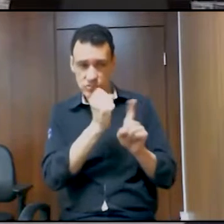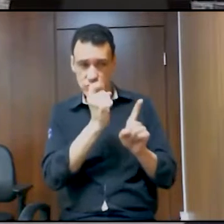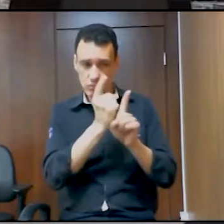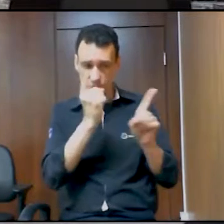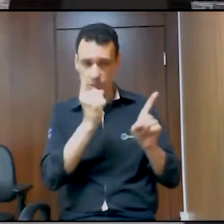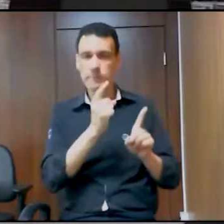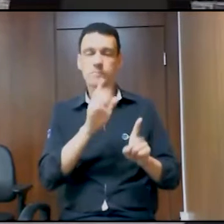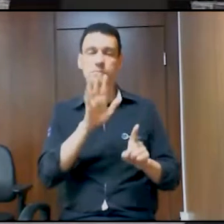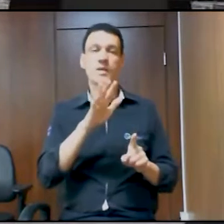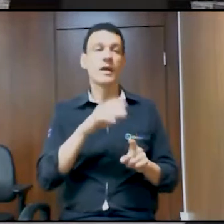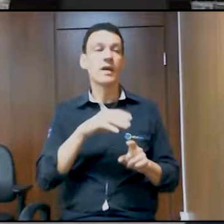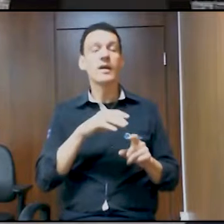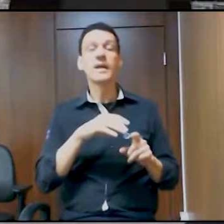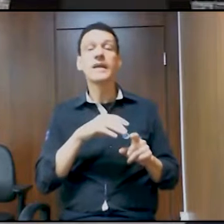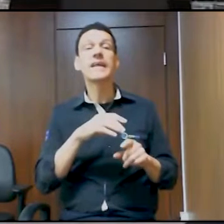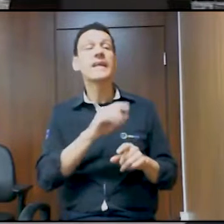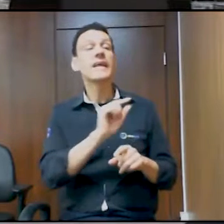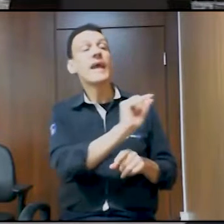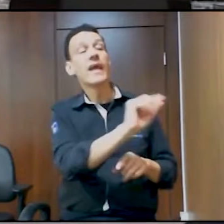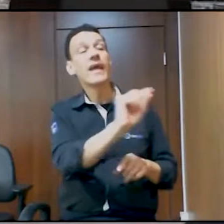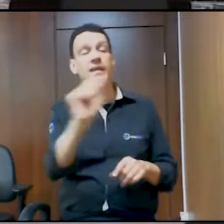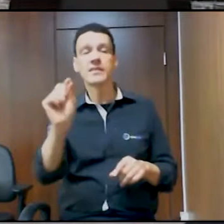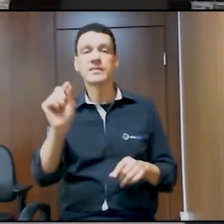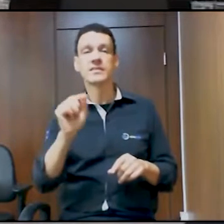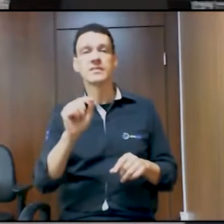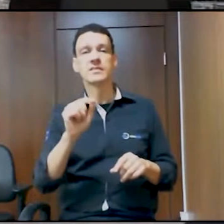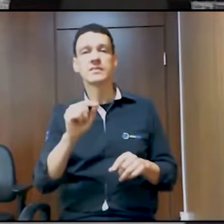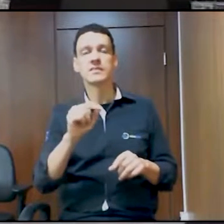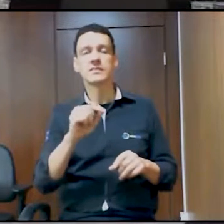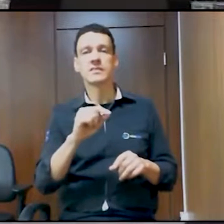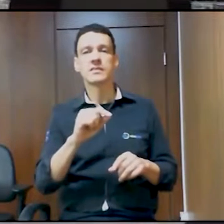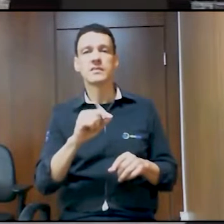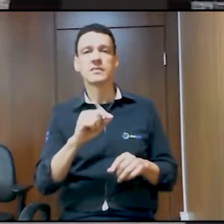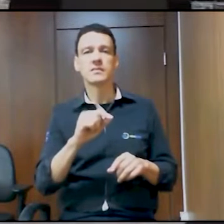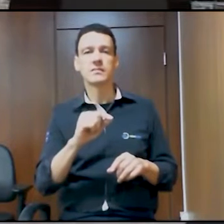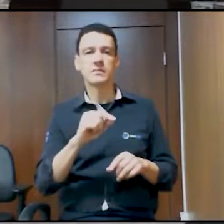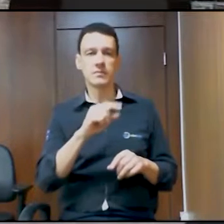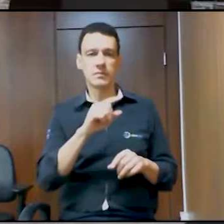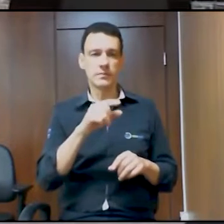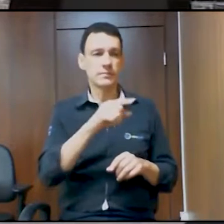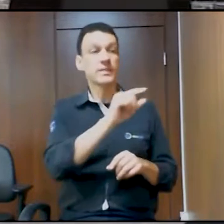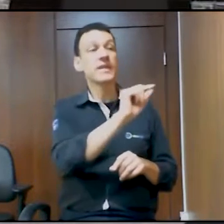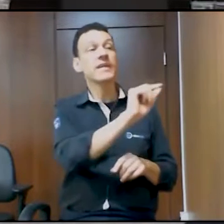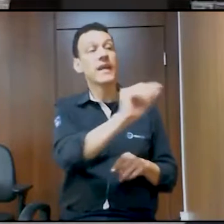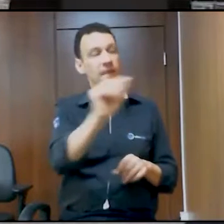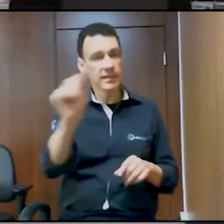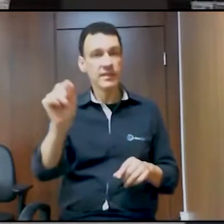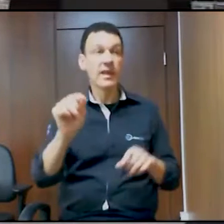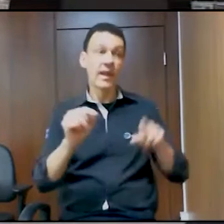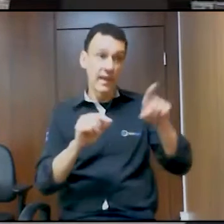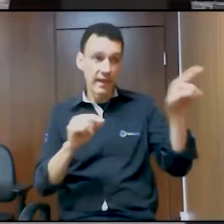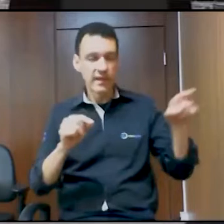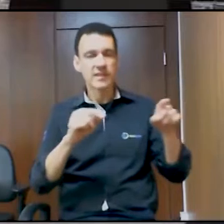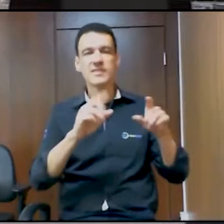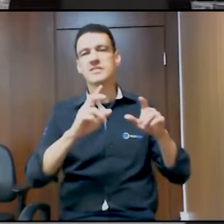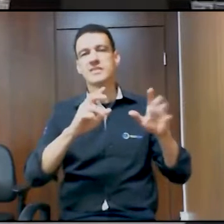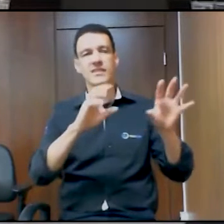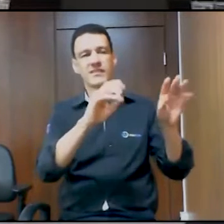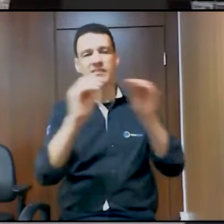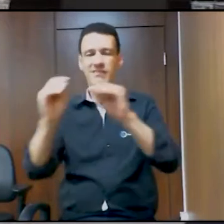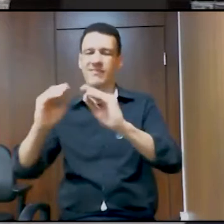fazer um levantamento de quem seriam as pessoas nos centros de acolhida em condições de autonomia. O recorte que ele teve que